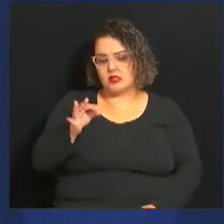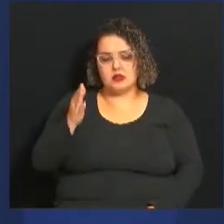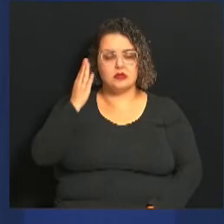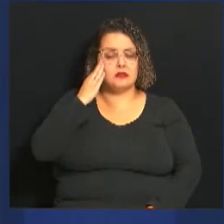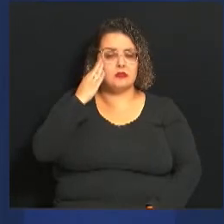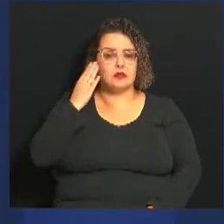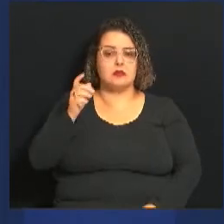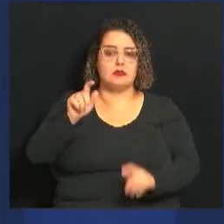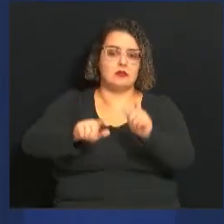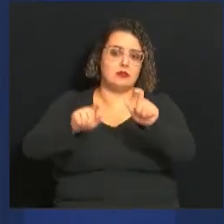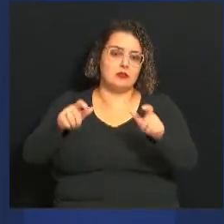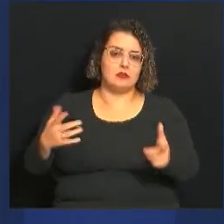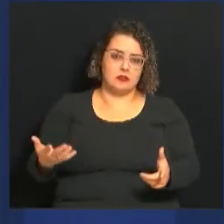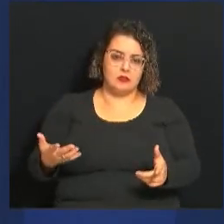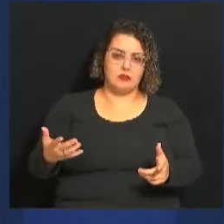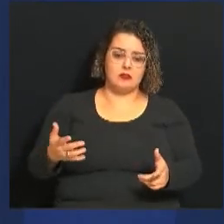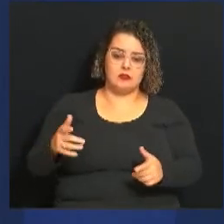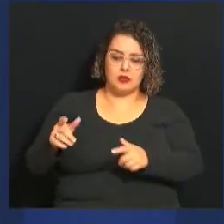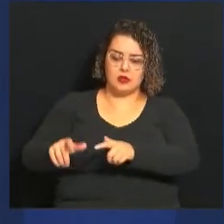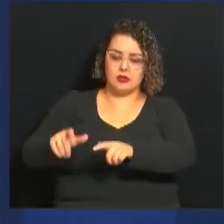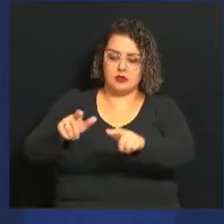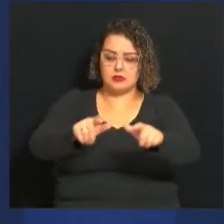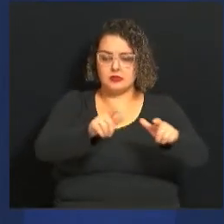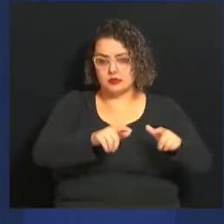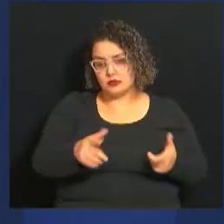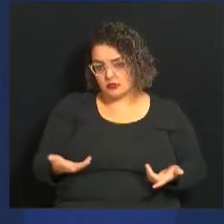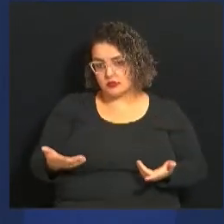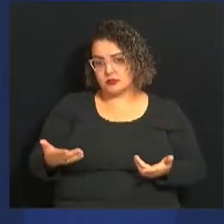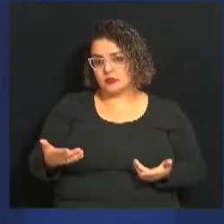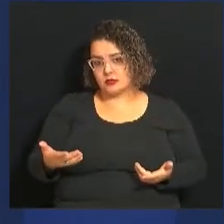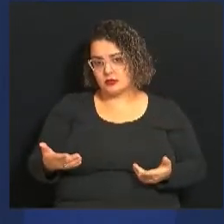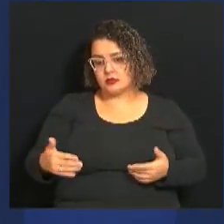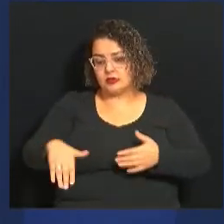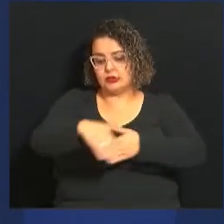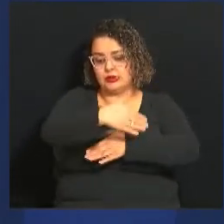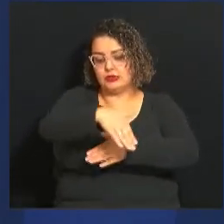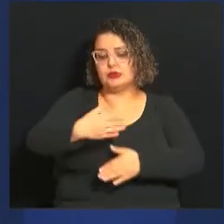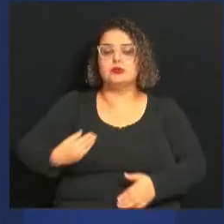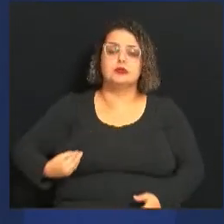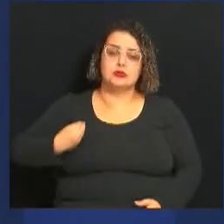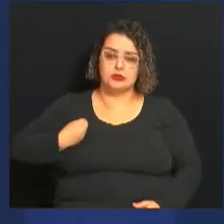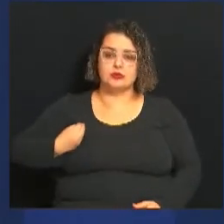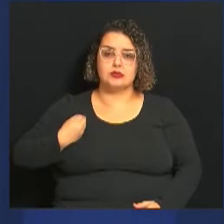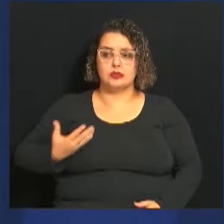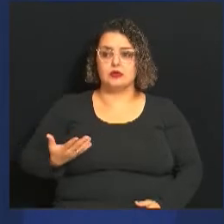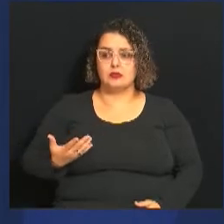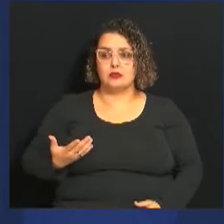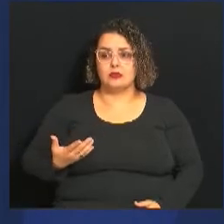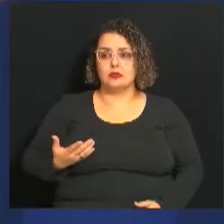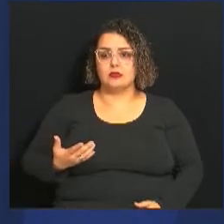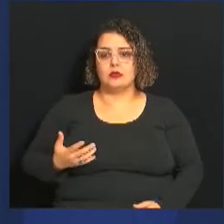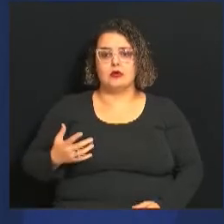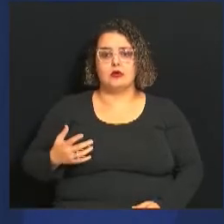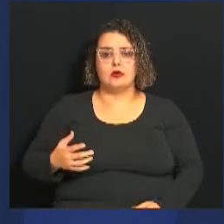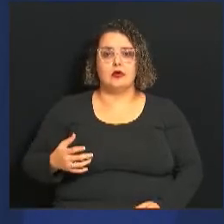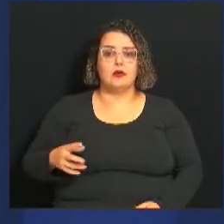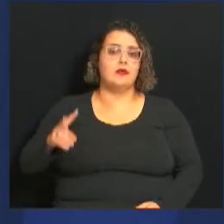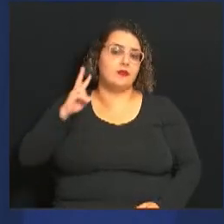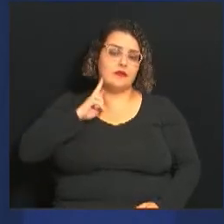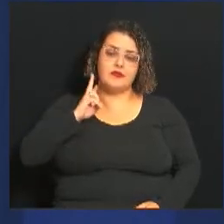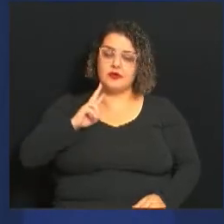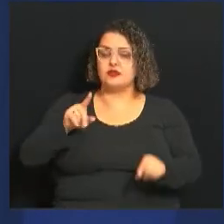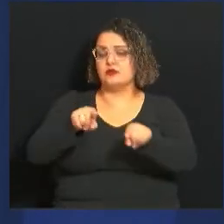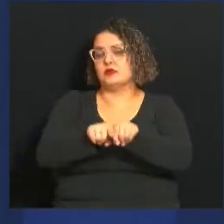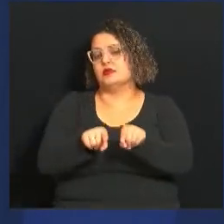foram, né, para esses espaços, né, essa situação, né, de rua, vítimas também de todo esse